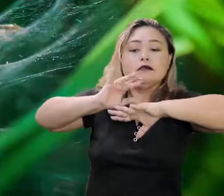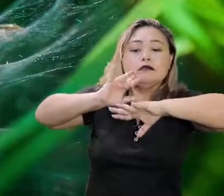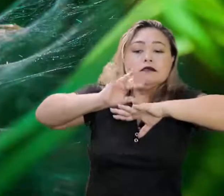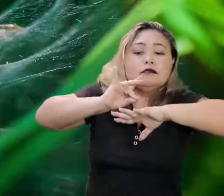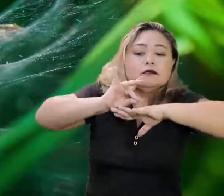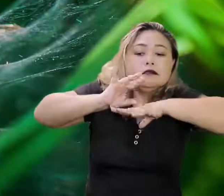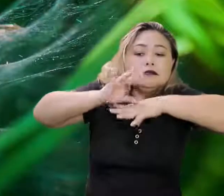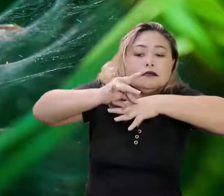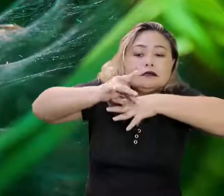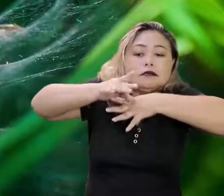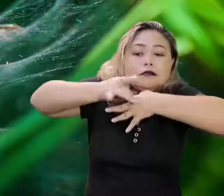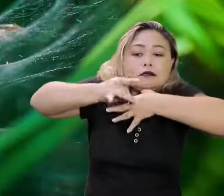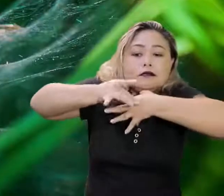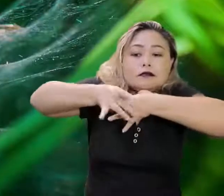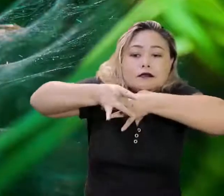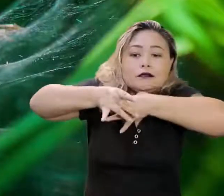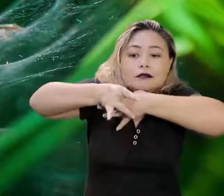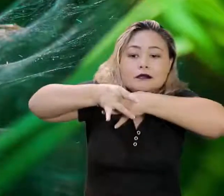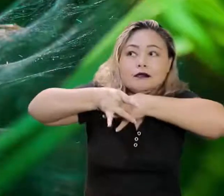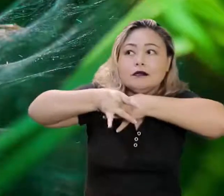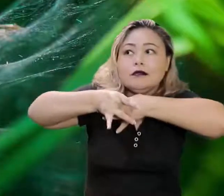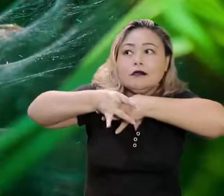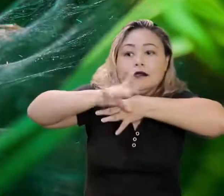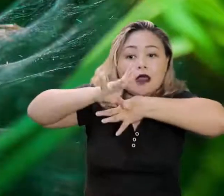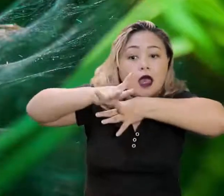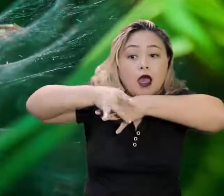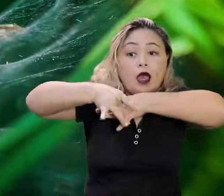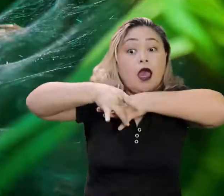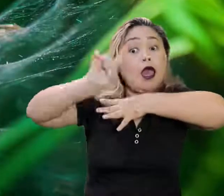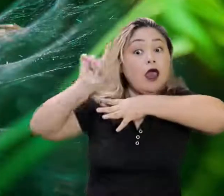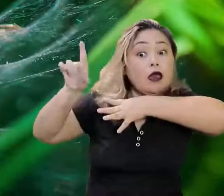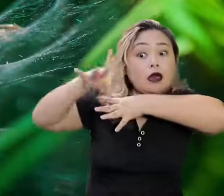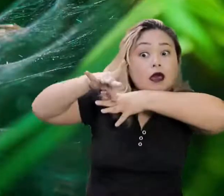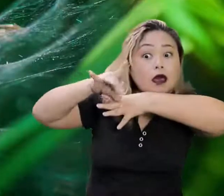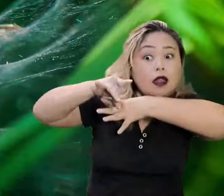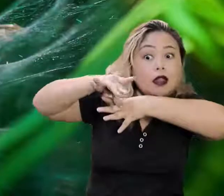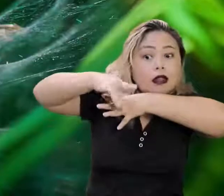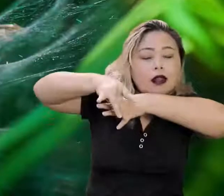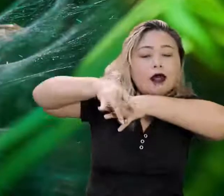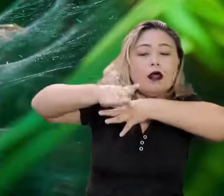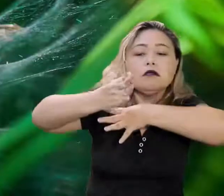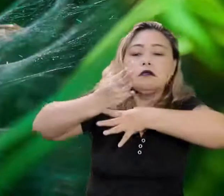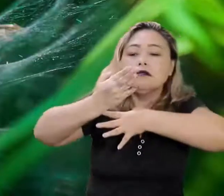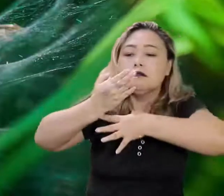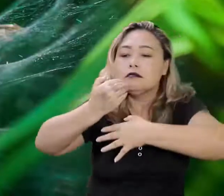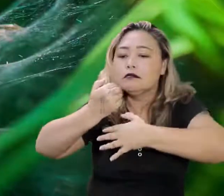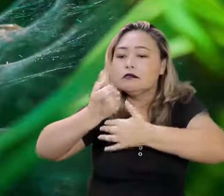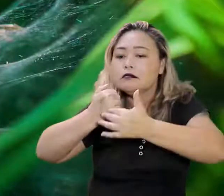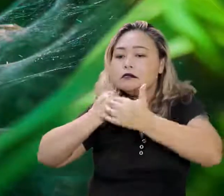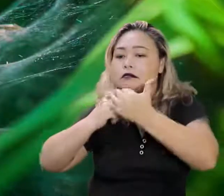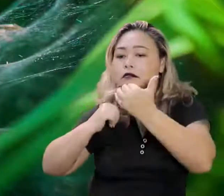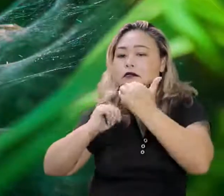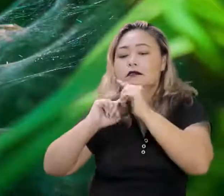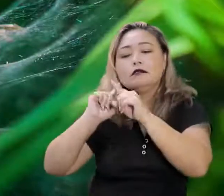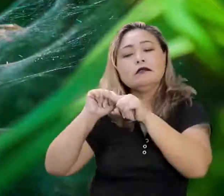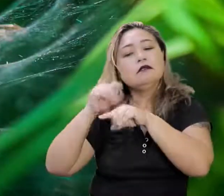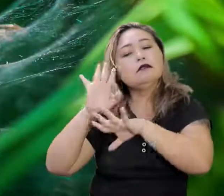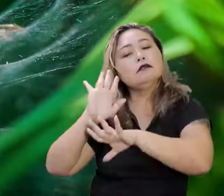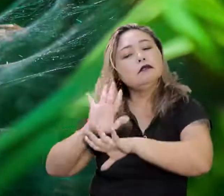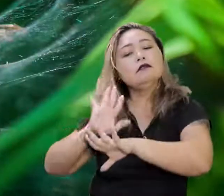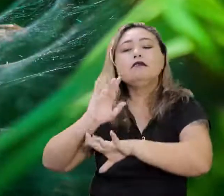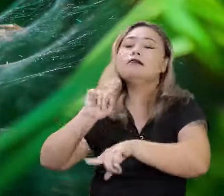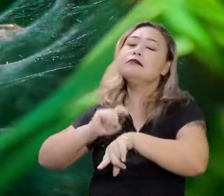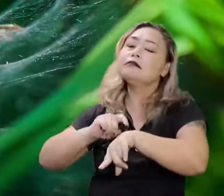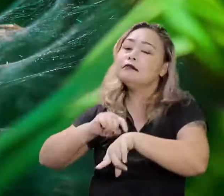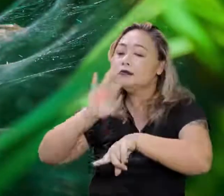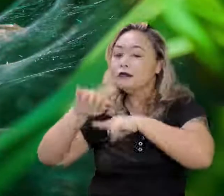ficar presos. Mais eles vão ficar... E ali, ela vai, se alimenta de um... Depois passa um tempinho, vai